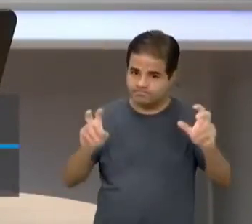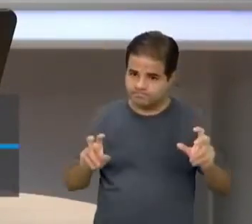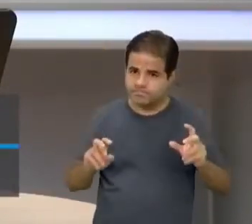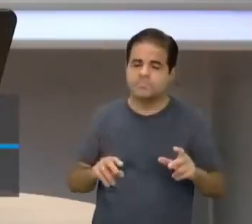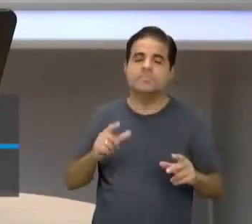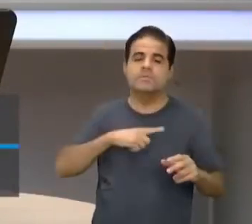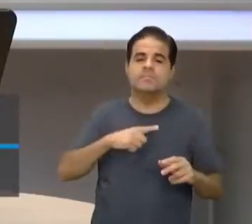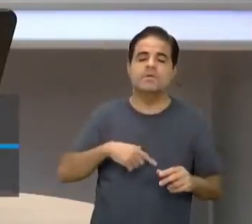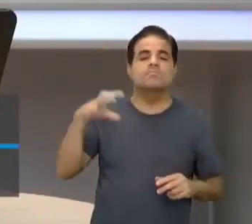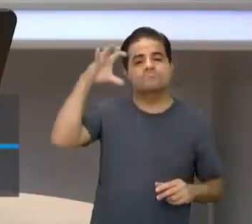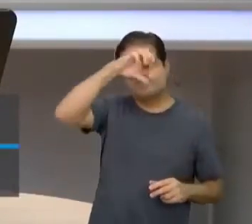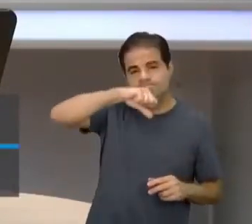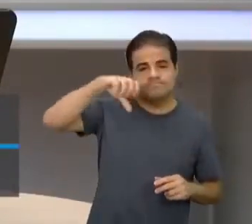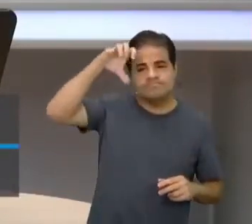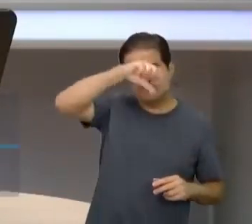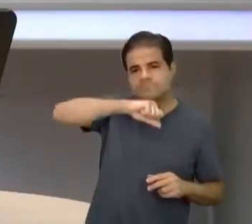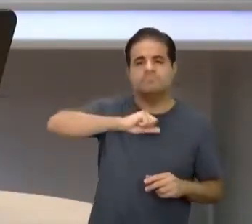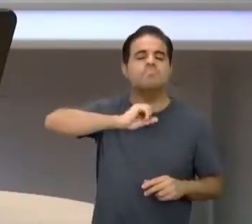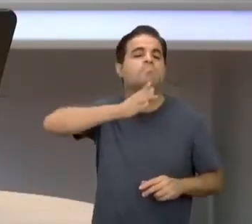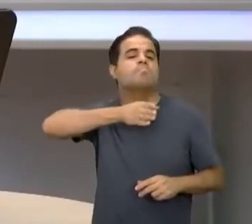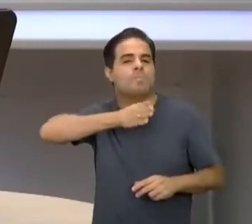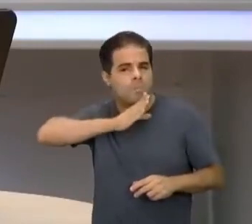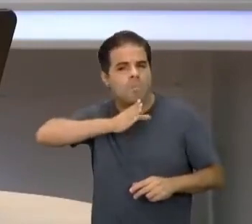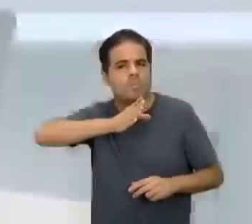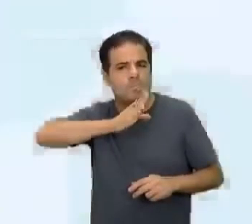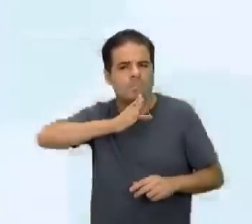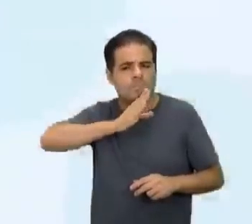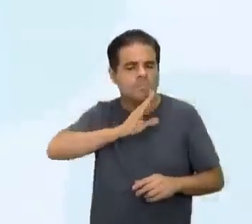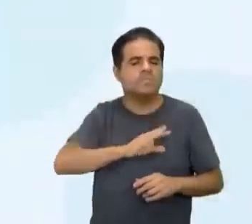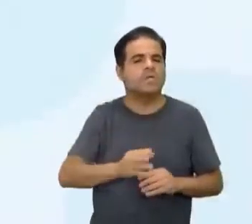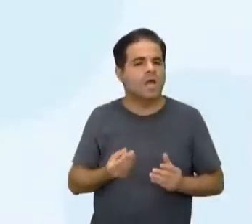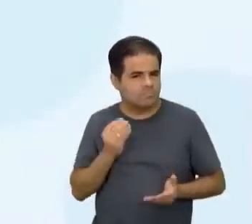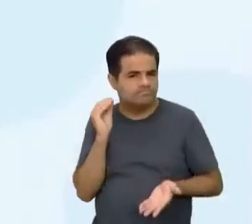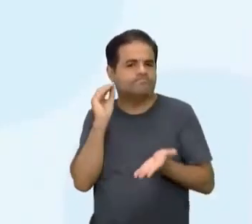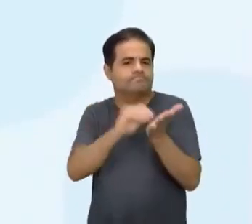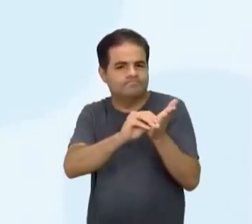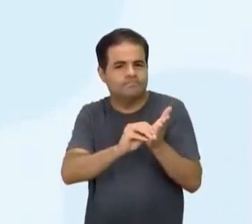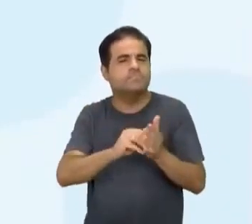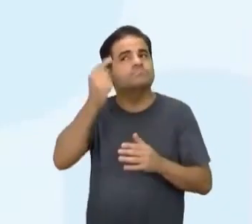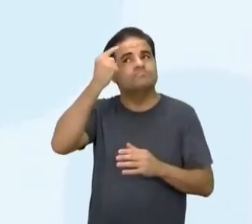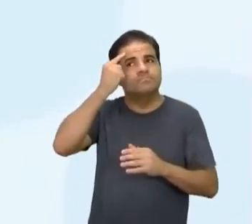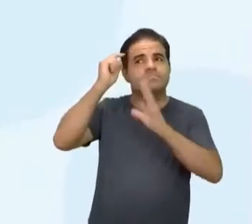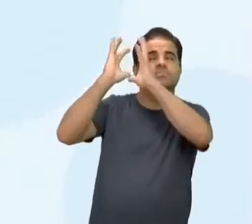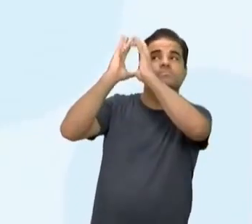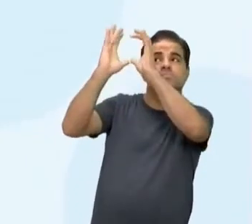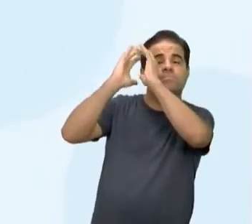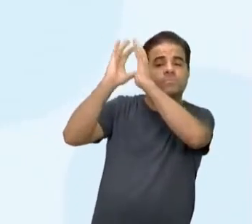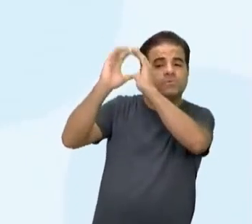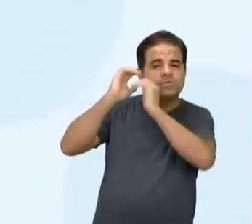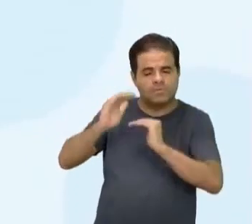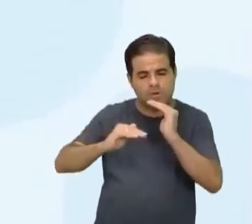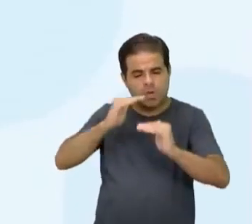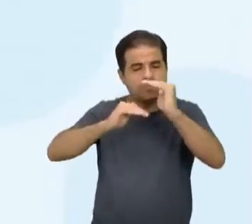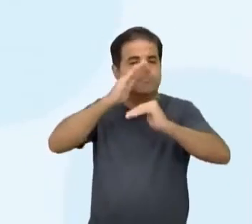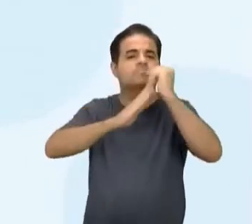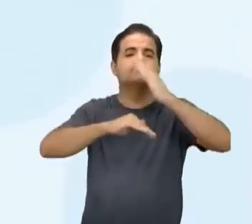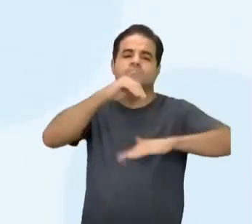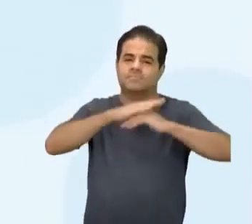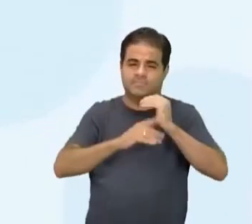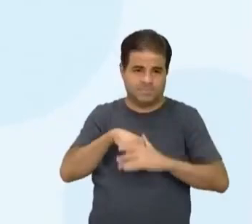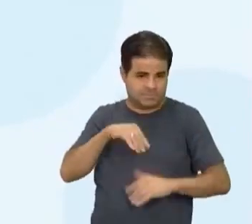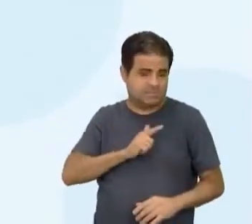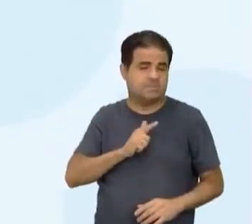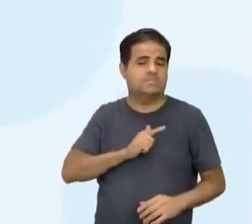assim. O aprender a conhecer, que aí a gente joga mais para a questão cognitiva, né? O desenvolvimento das